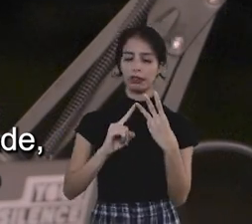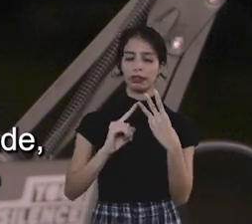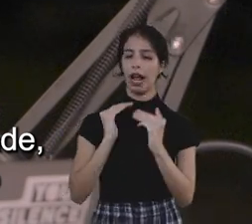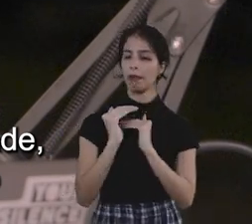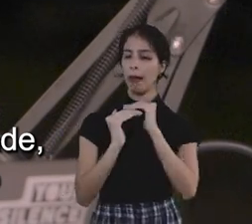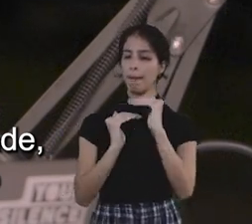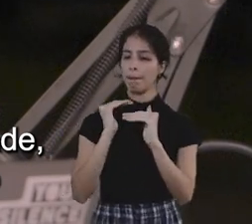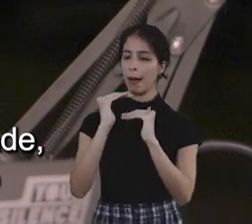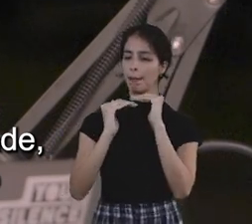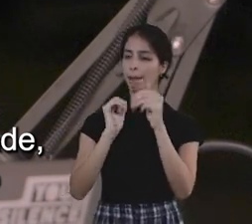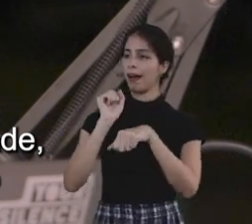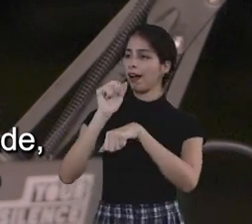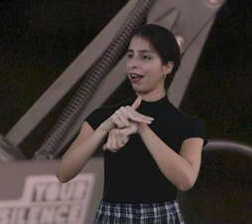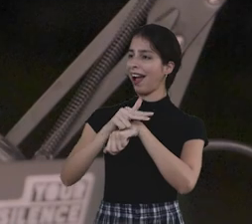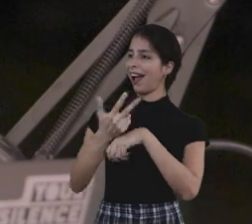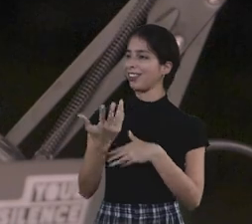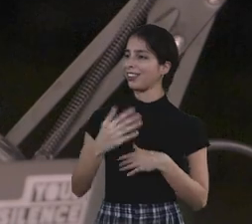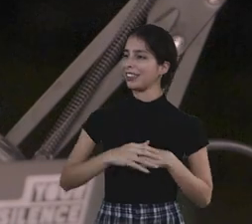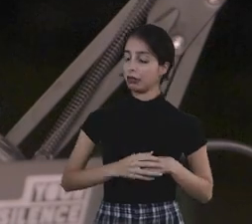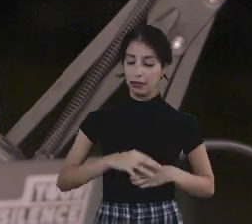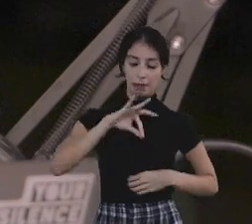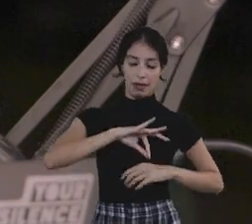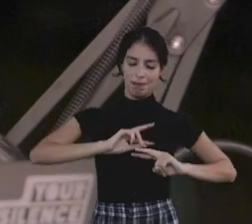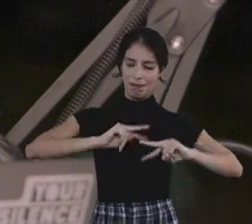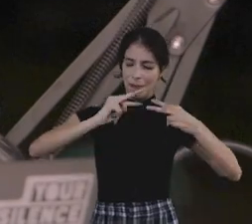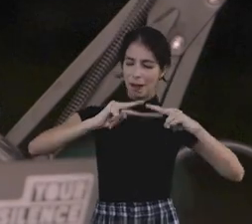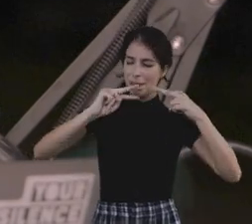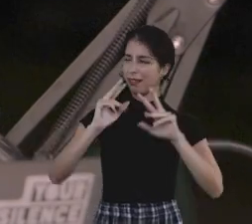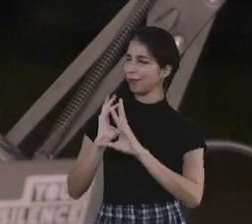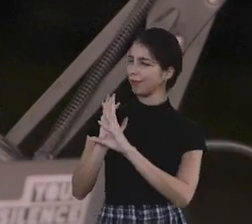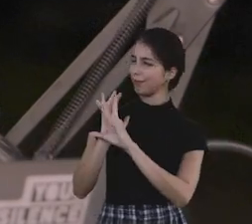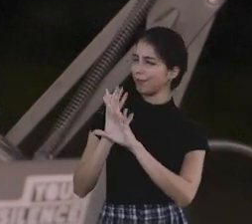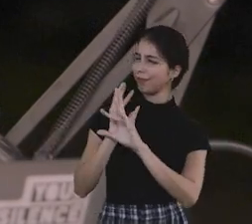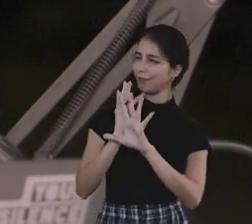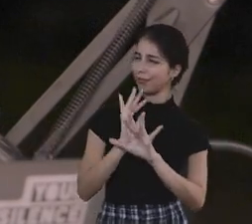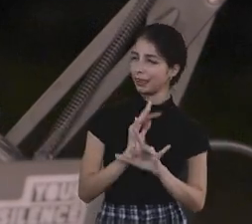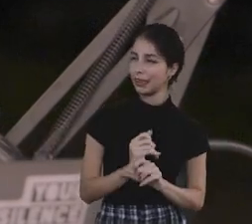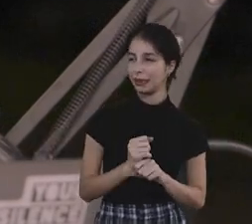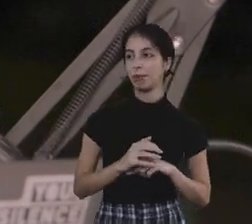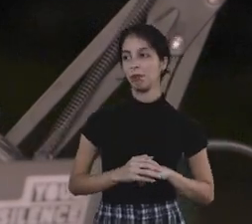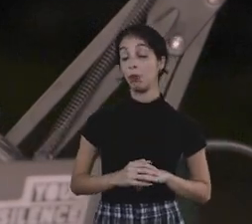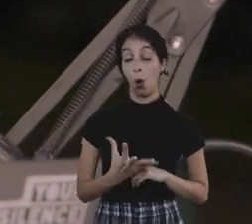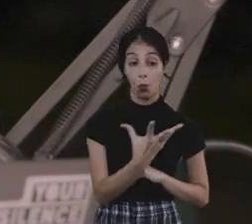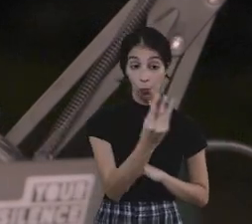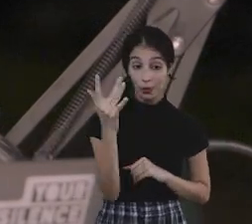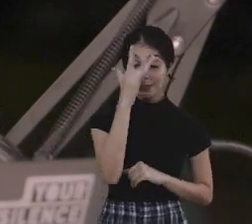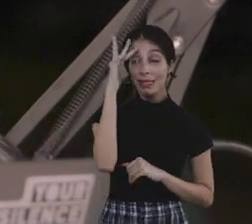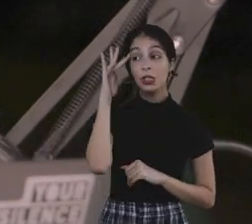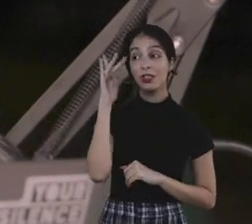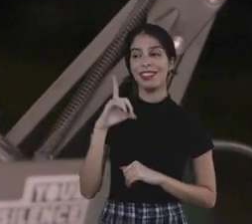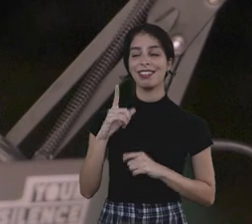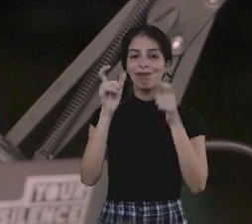quanto de carreira é alo que muitos brasileiros e brasileiras desejaram ter para si mas dados como esse